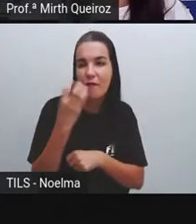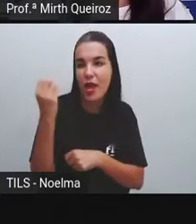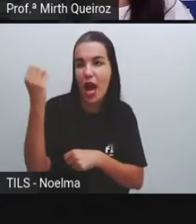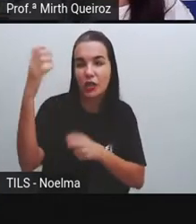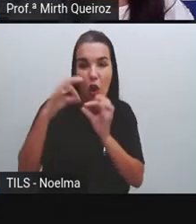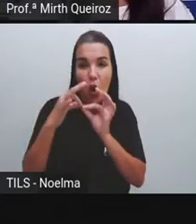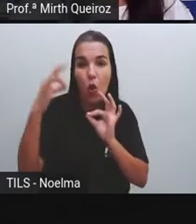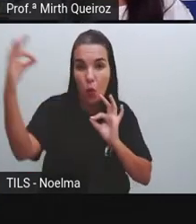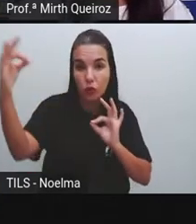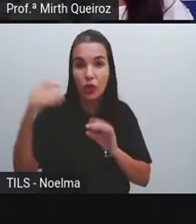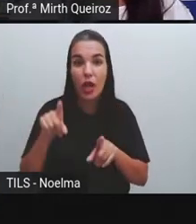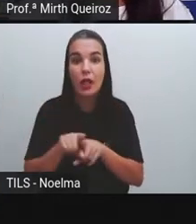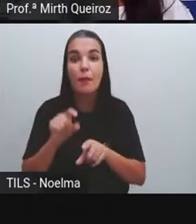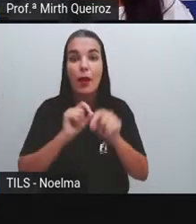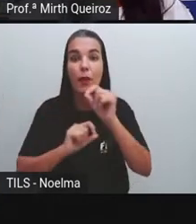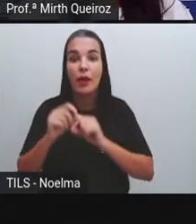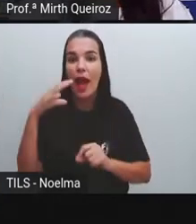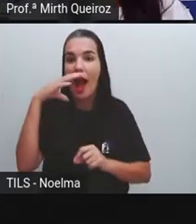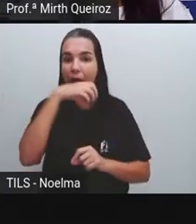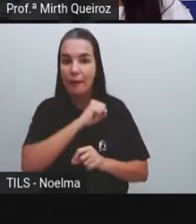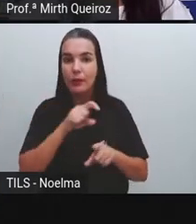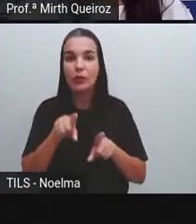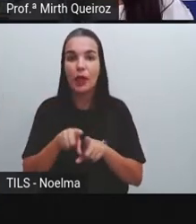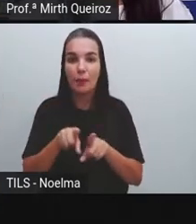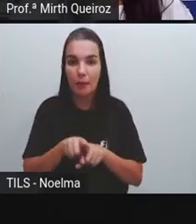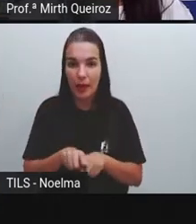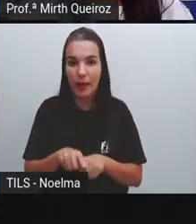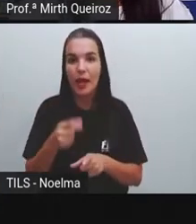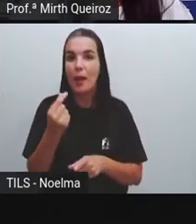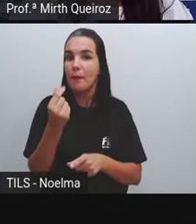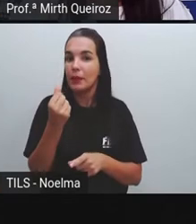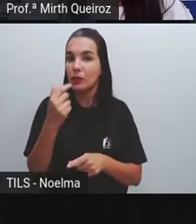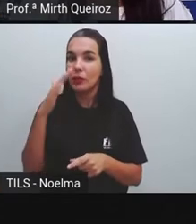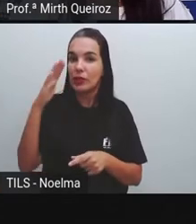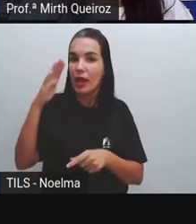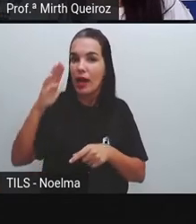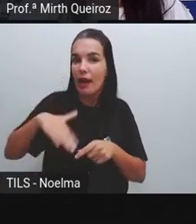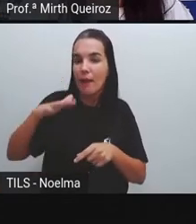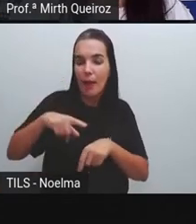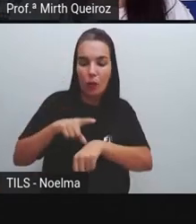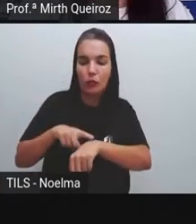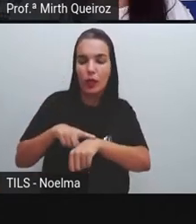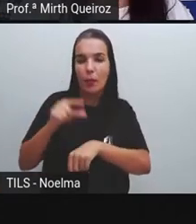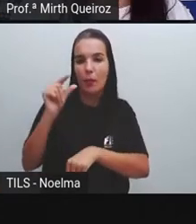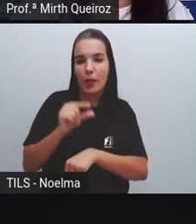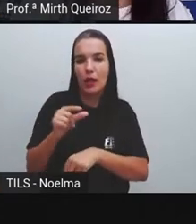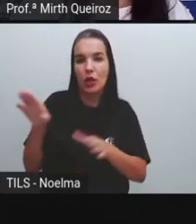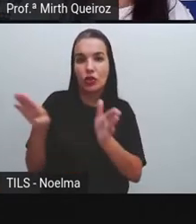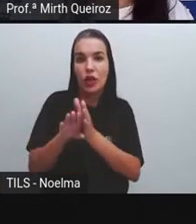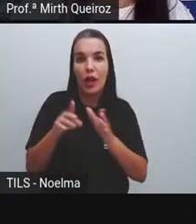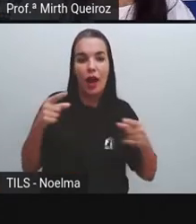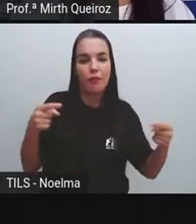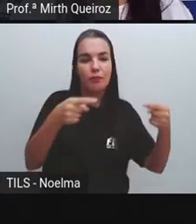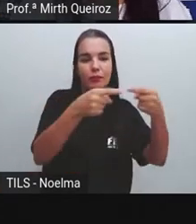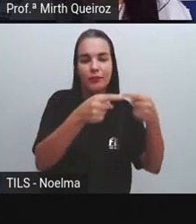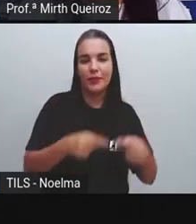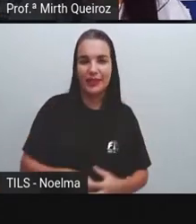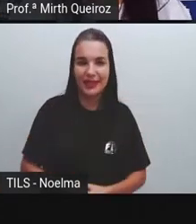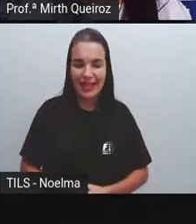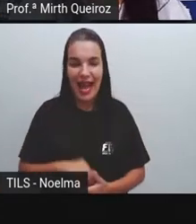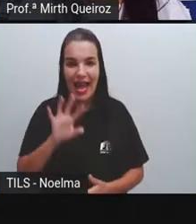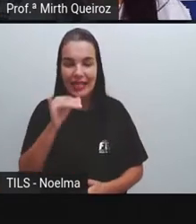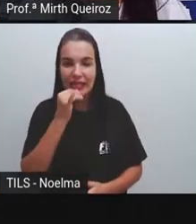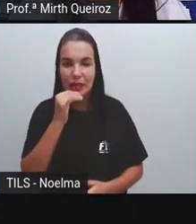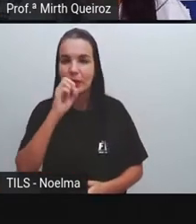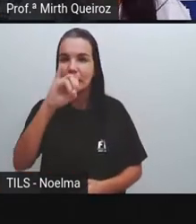distâncias, pois é mais rápido. Assim, as pessoas gastam um tempo menor para chegar ao seu destino. Por exemplo, se